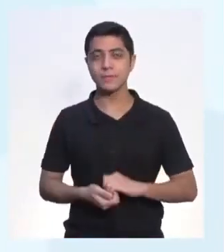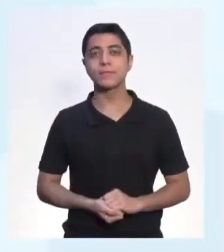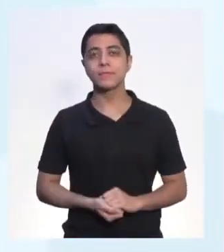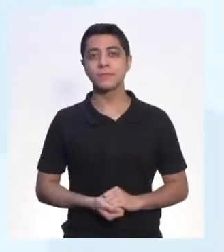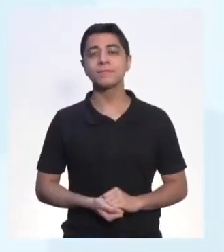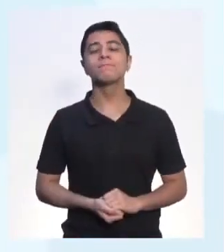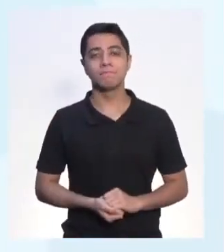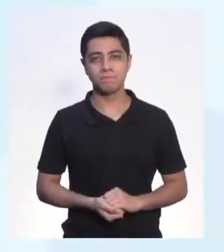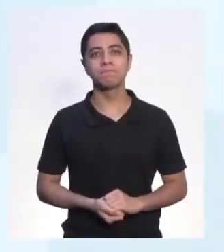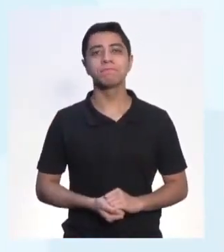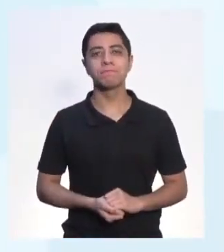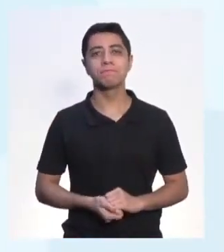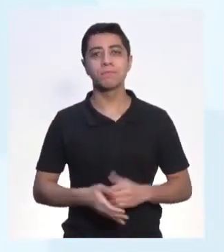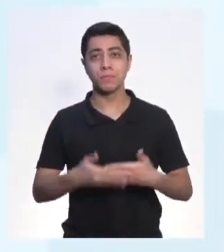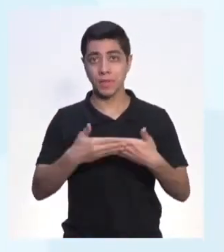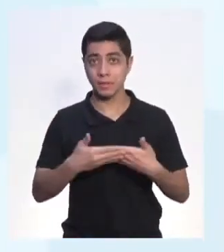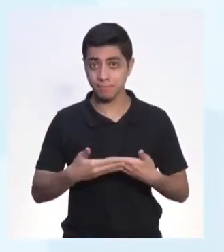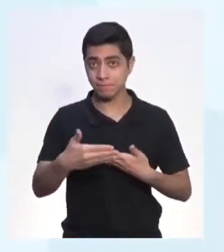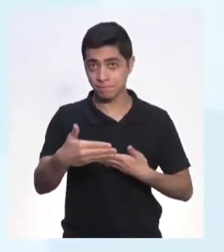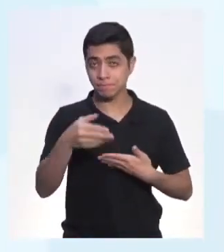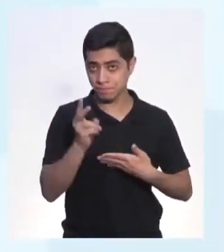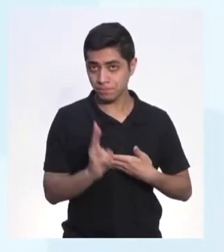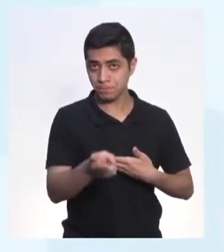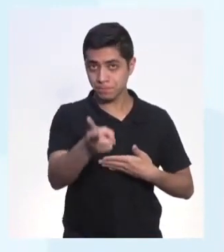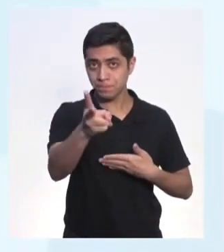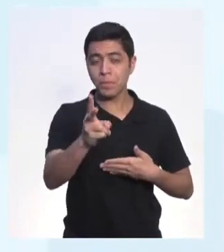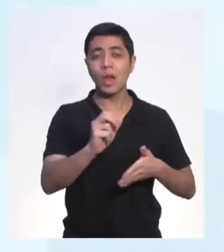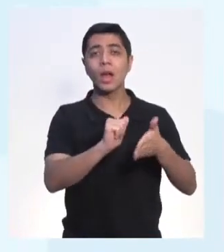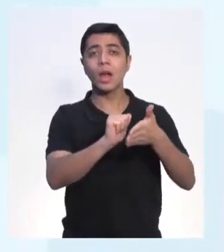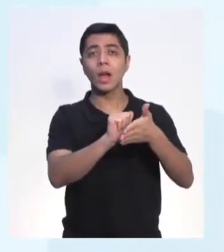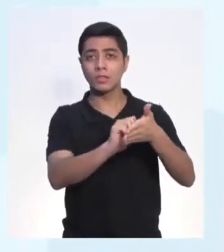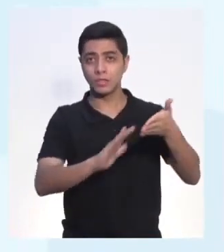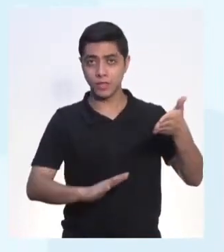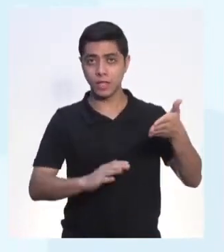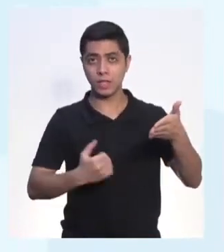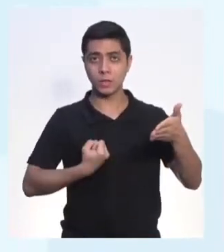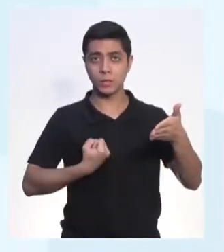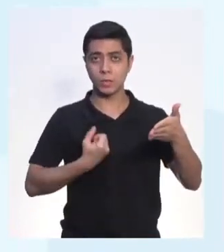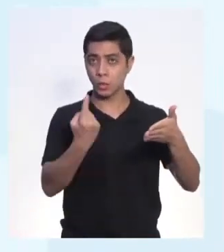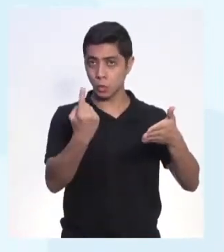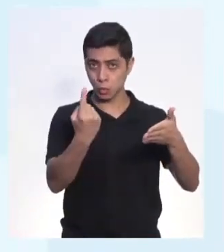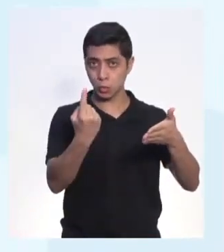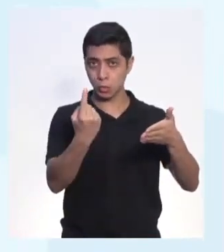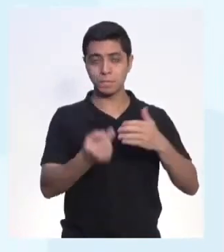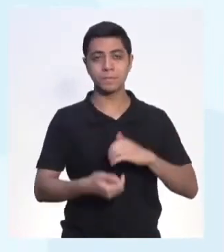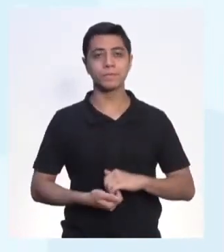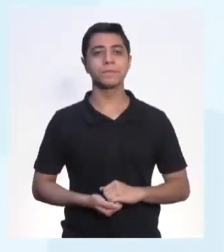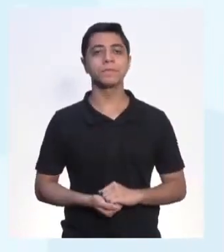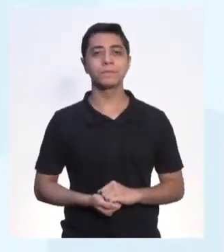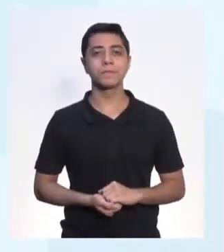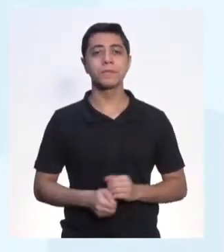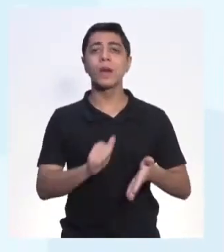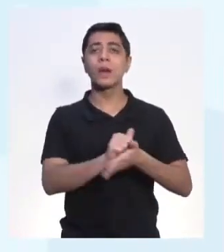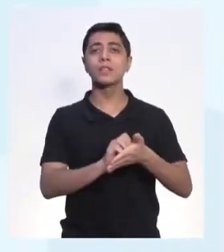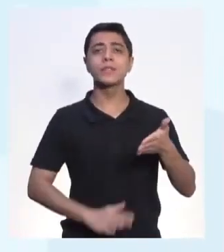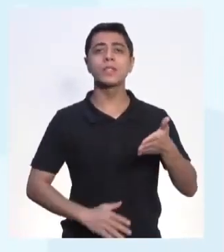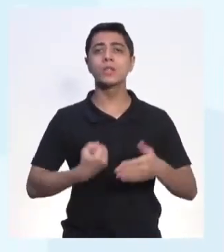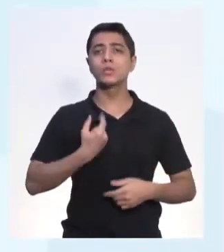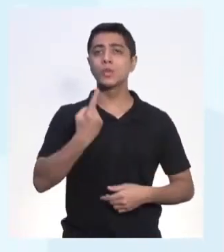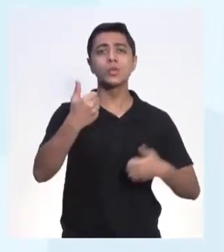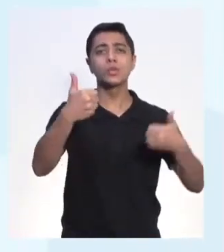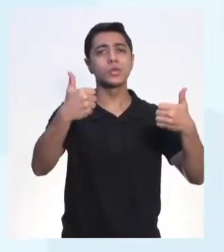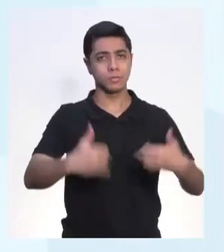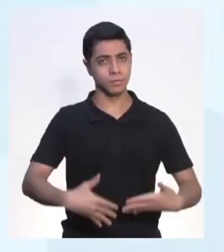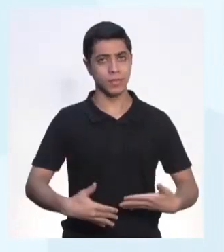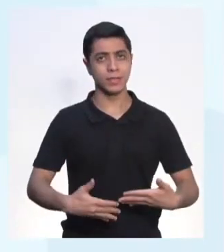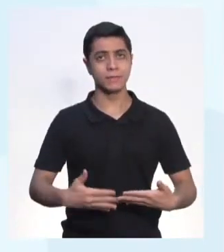Muito bem. Então, vamos lá. Atividade 1. Atividade 1 diz o seguinte: de